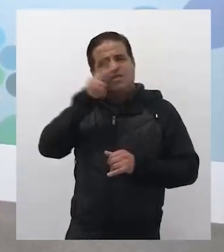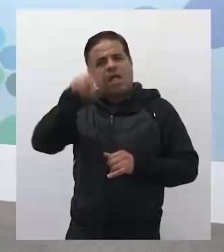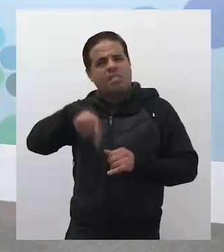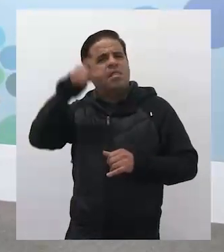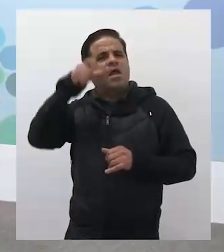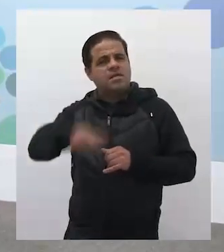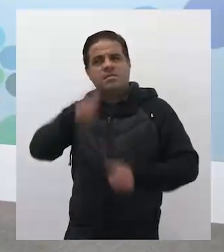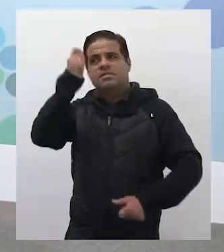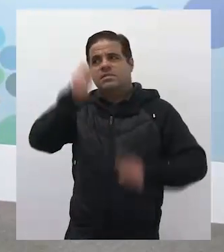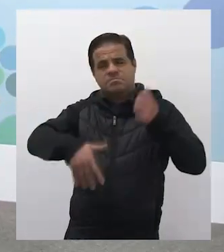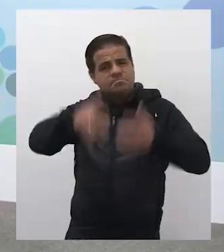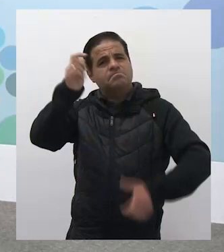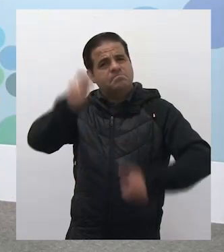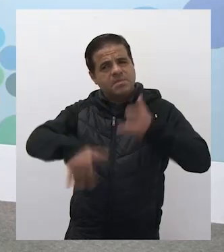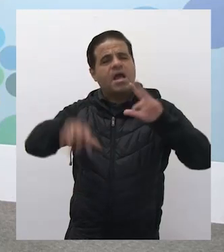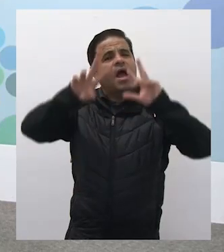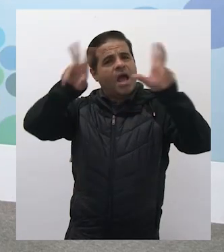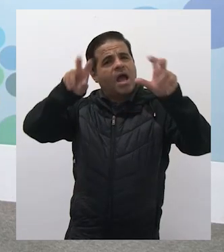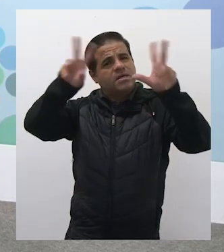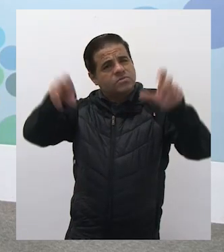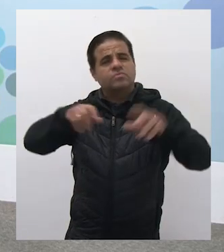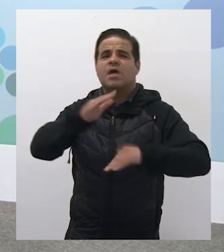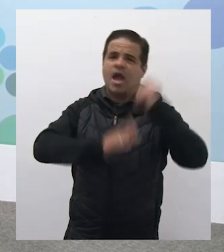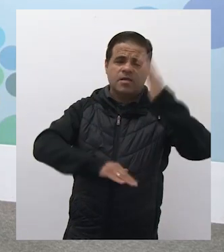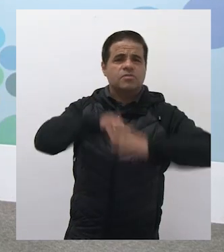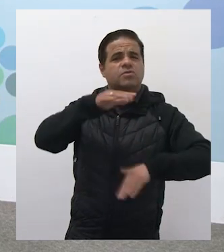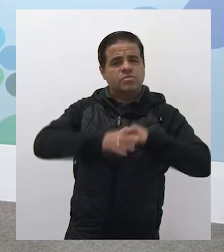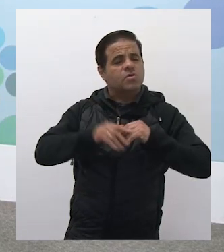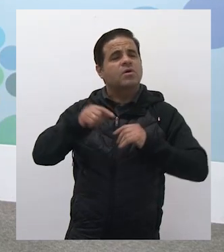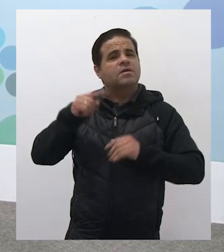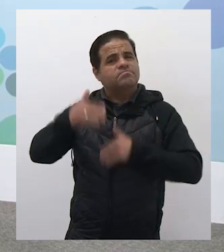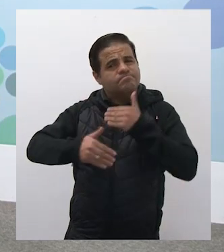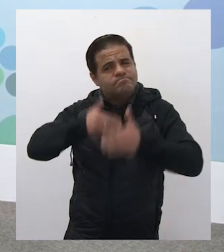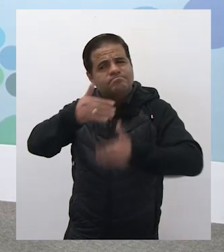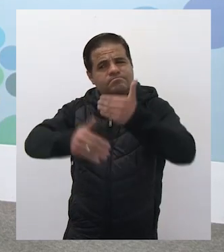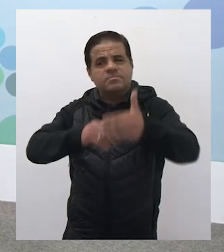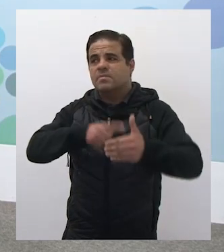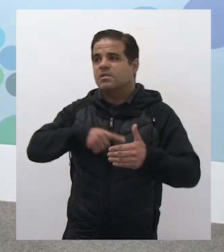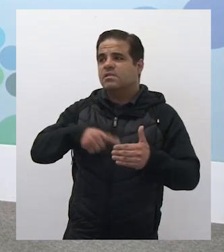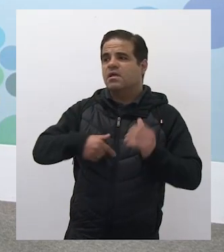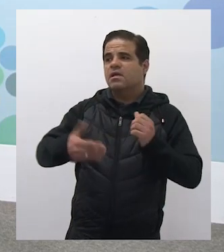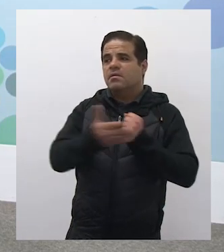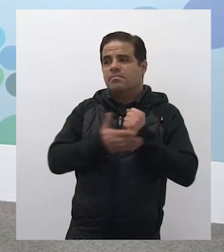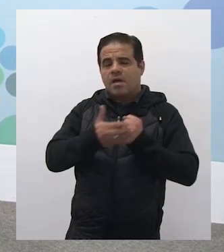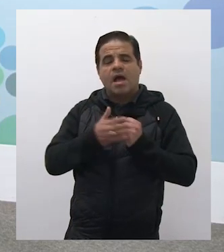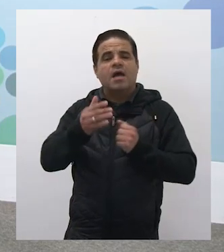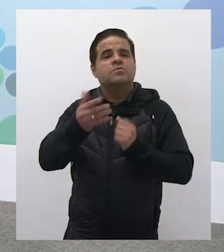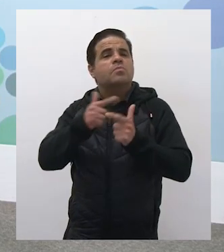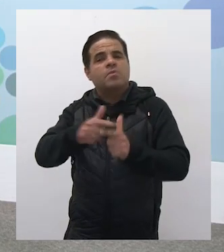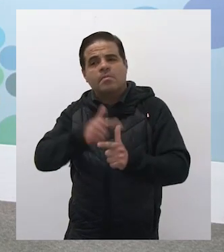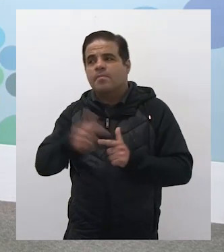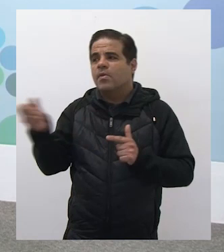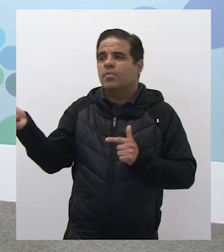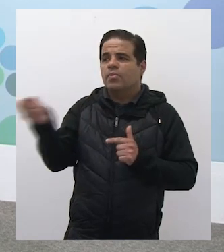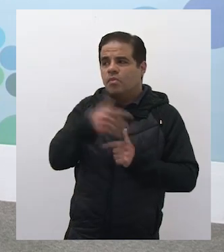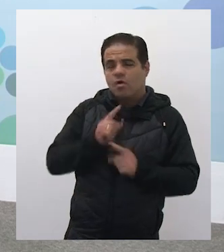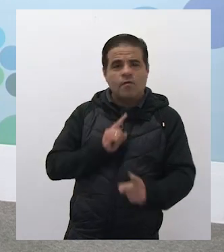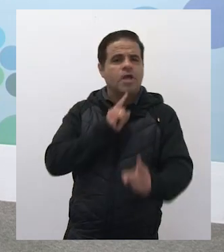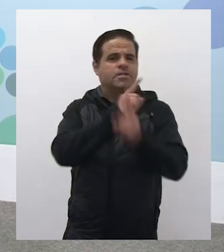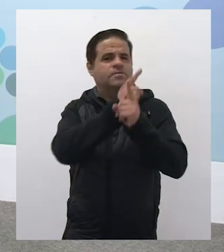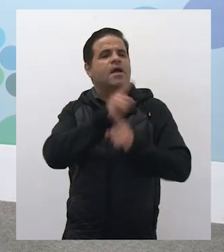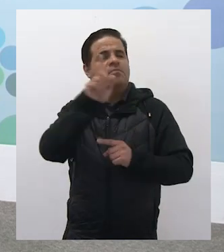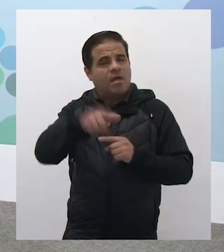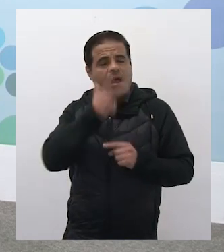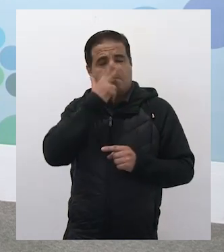interessante falar disso. As ações corretivas, elas têm normalmente base num problema novo que foi identificado. Isso é importante